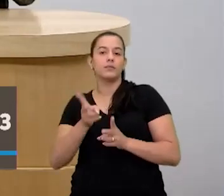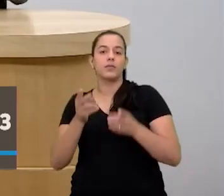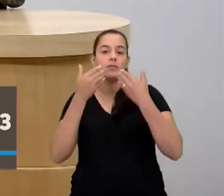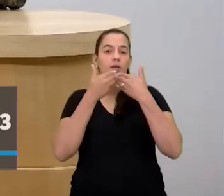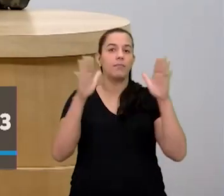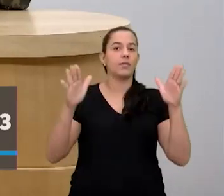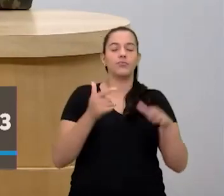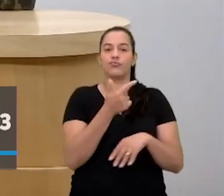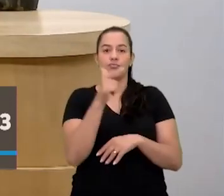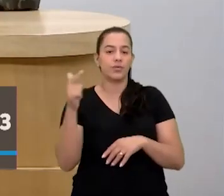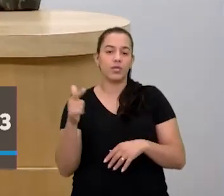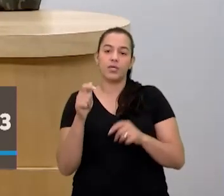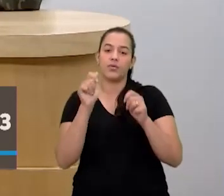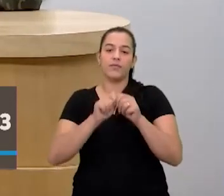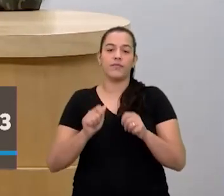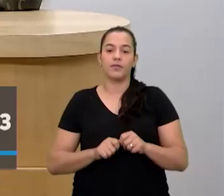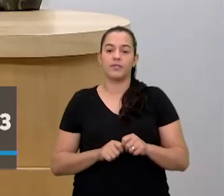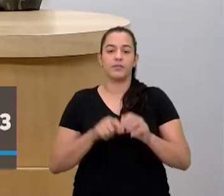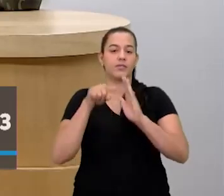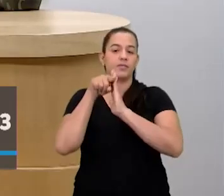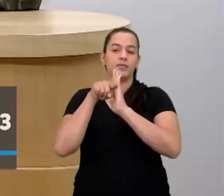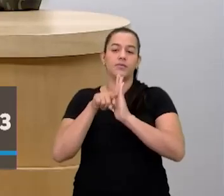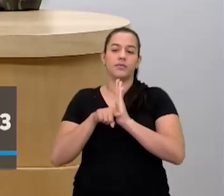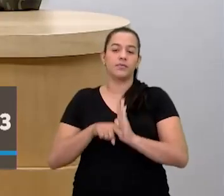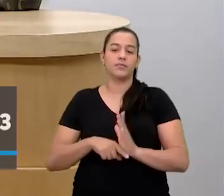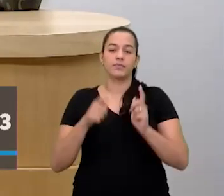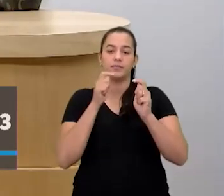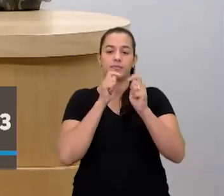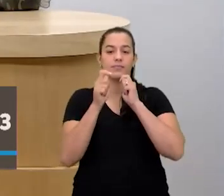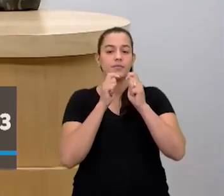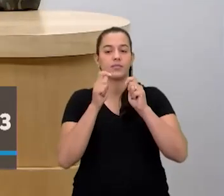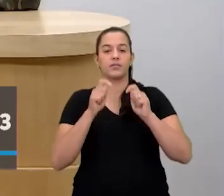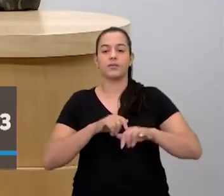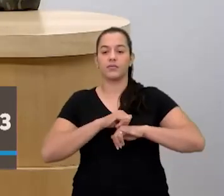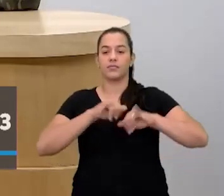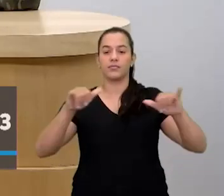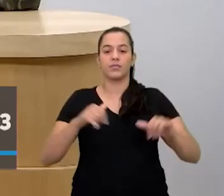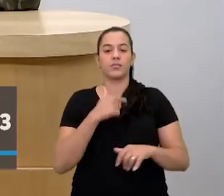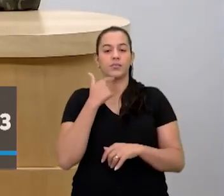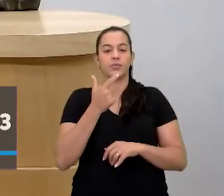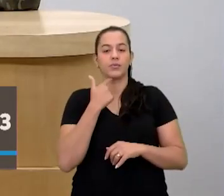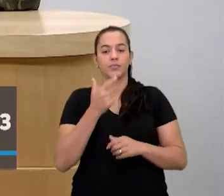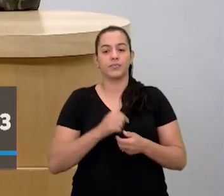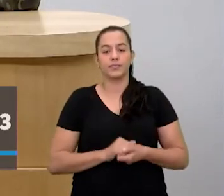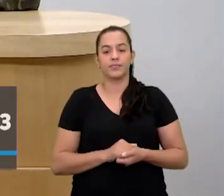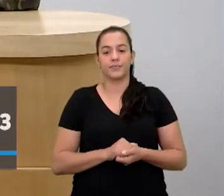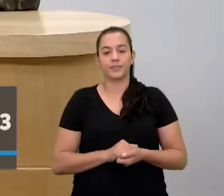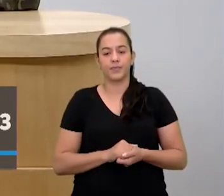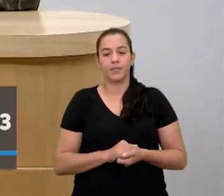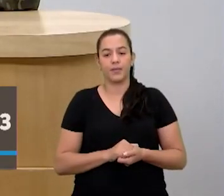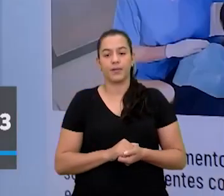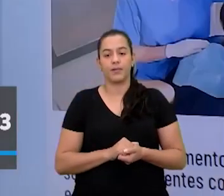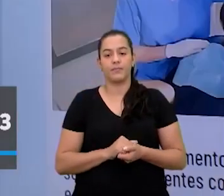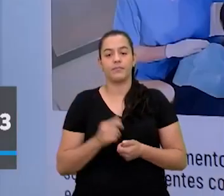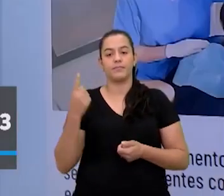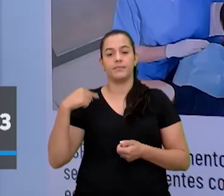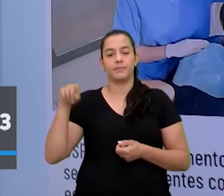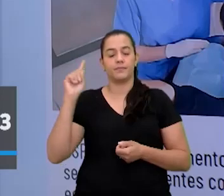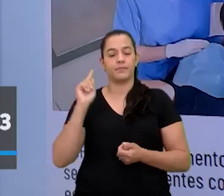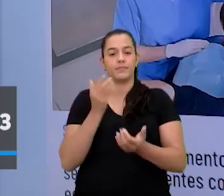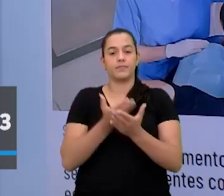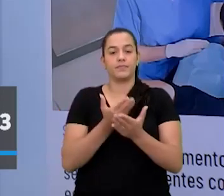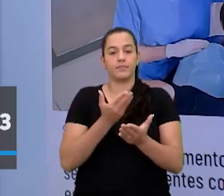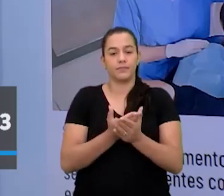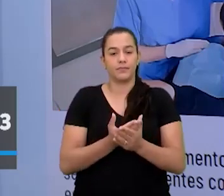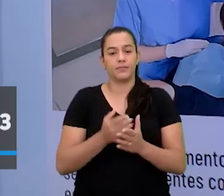olhar, eu não vou conseguir fazer essa observatório de imprensa. Exatamente. Vocês viram o que a gente fez nas duas últimas aulas? A gente observou